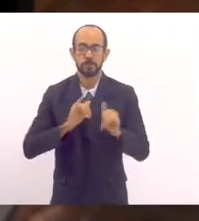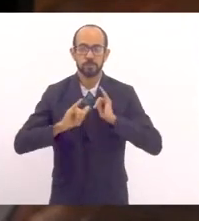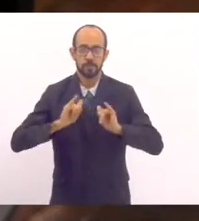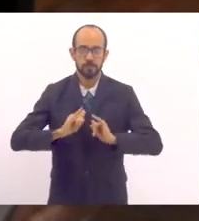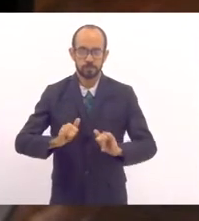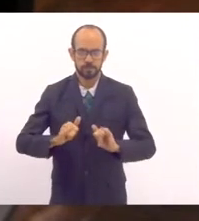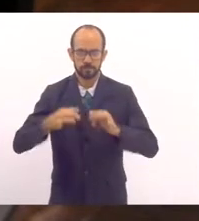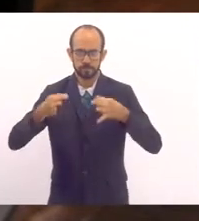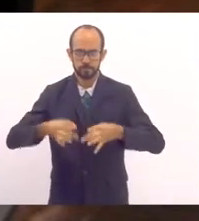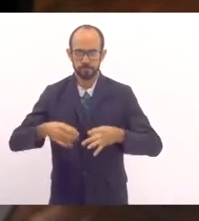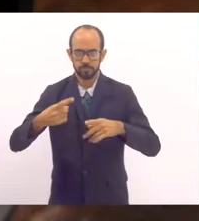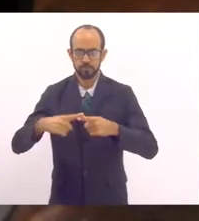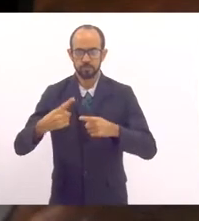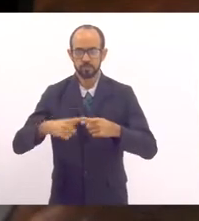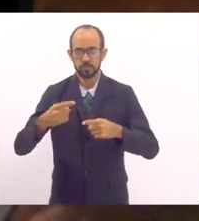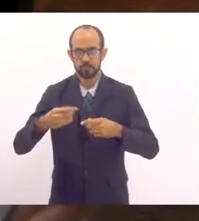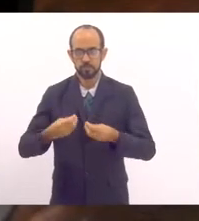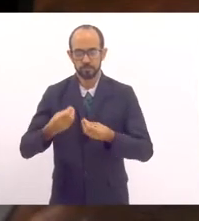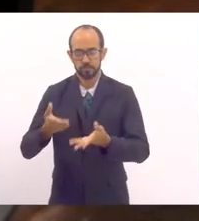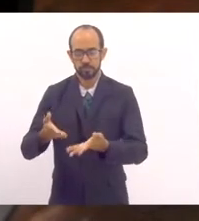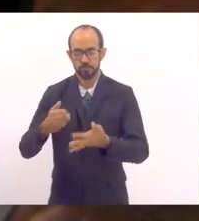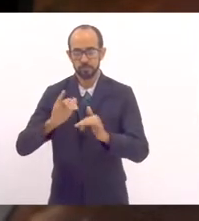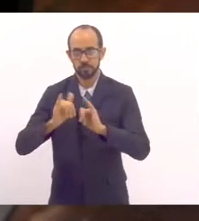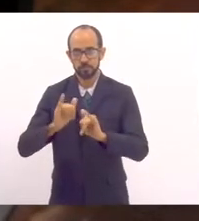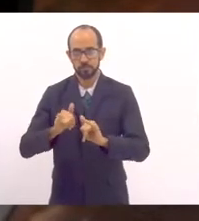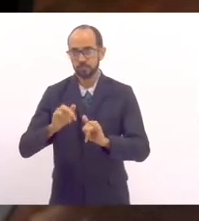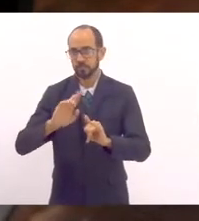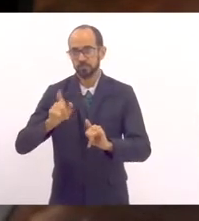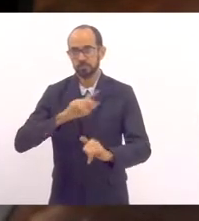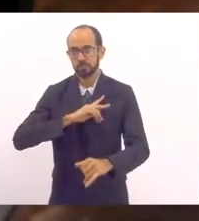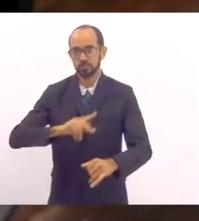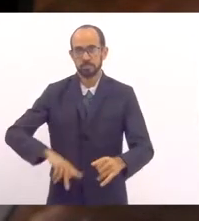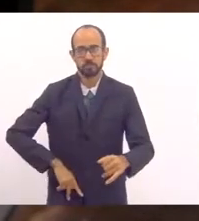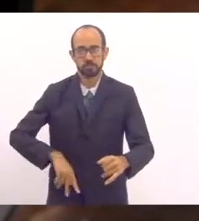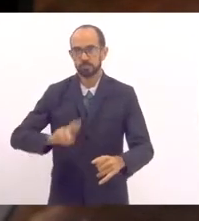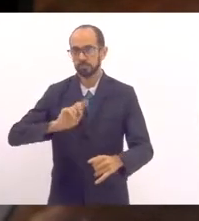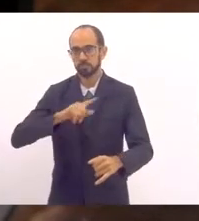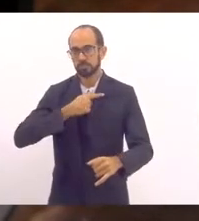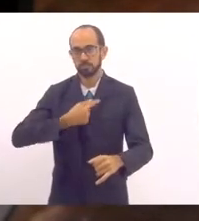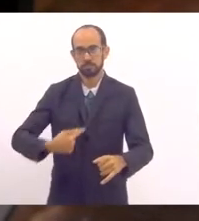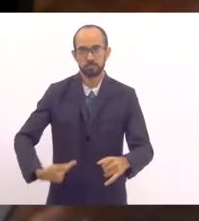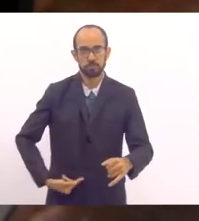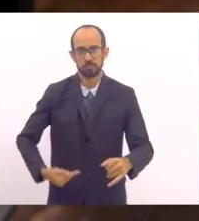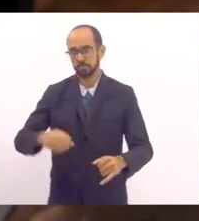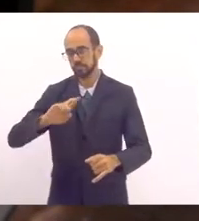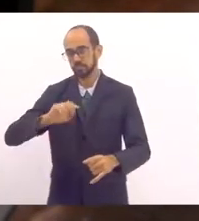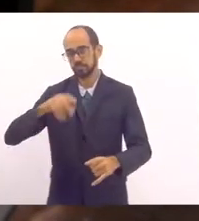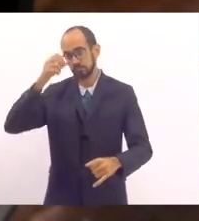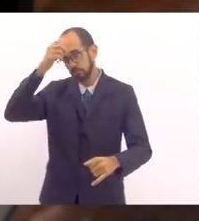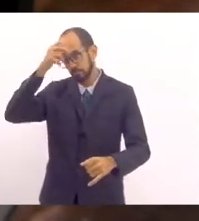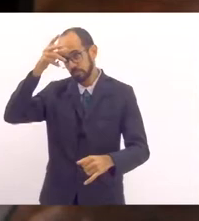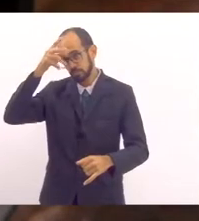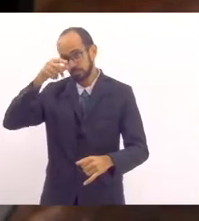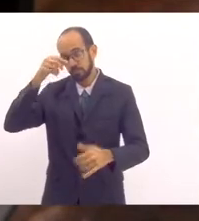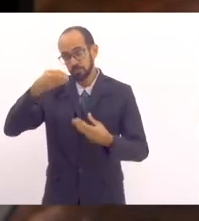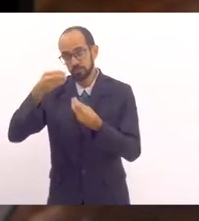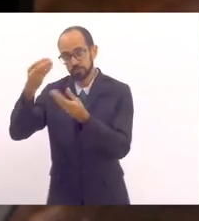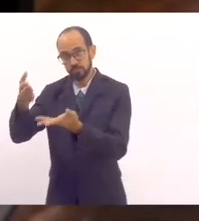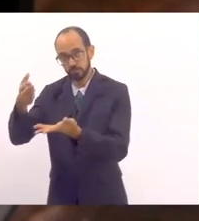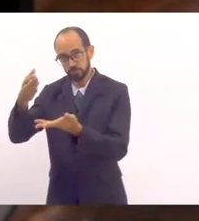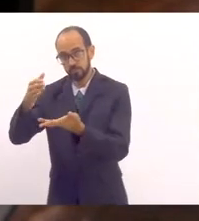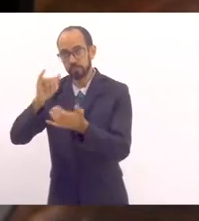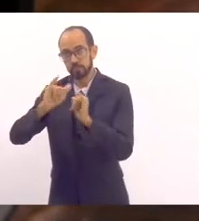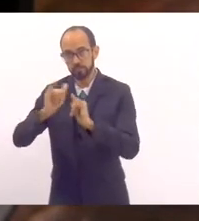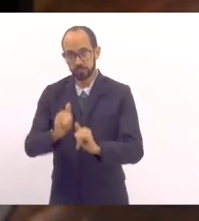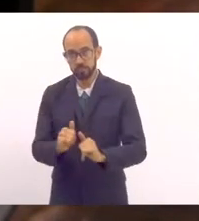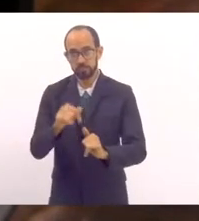porque quem fornece esse dado não é o presidente da República, não é o governador do Estado e nem o prefeito. Quem fornece esses dados são os órgãos